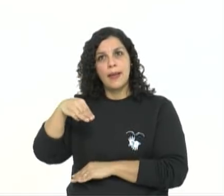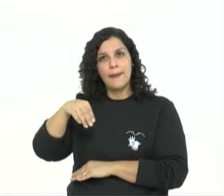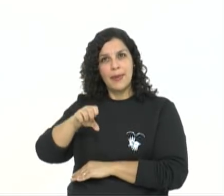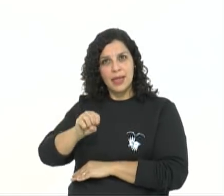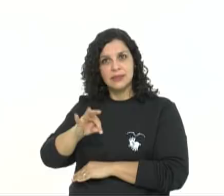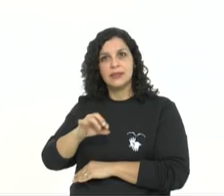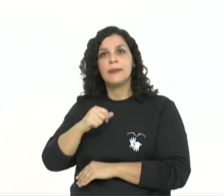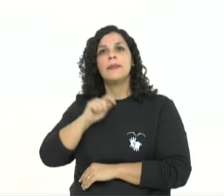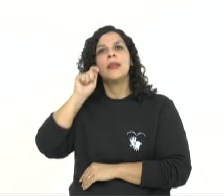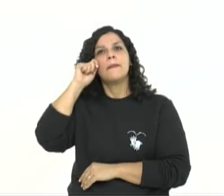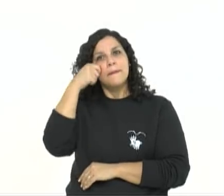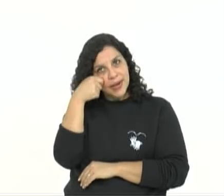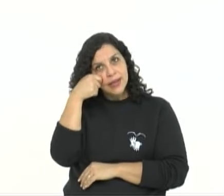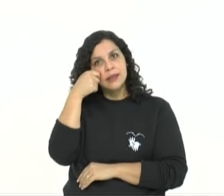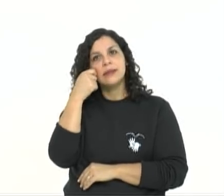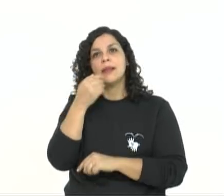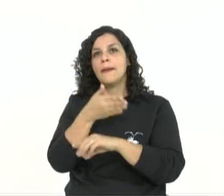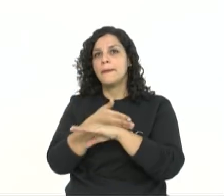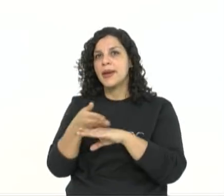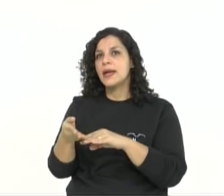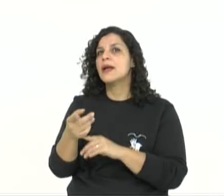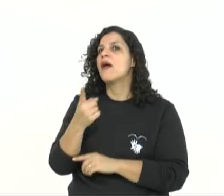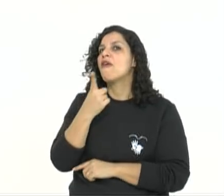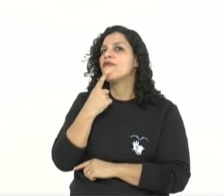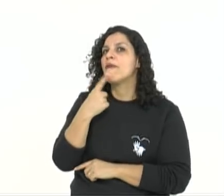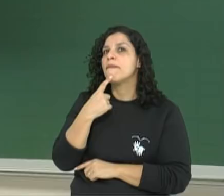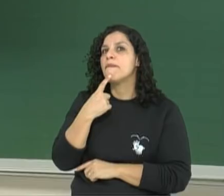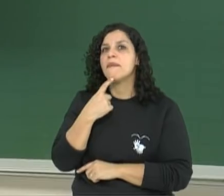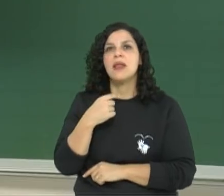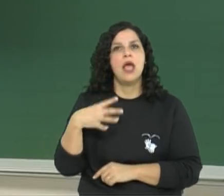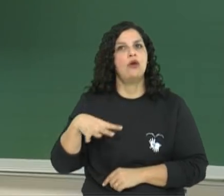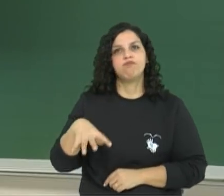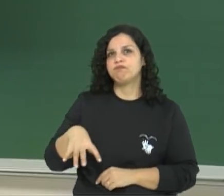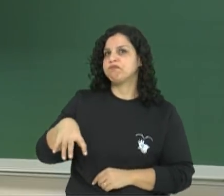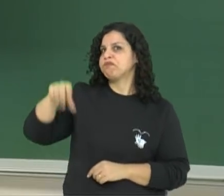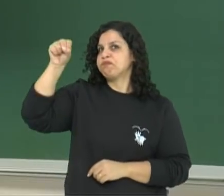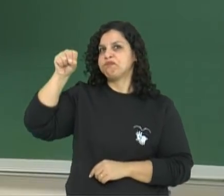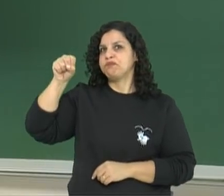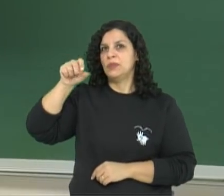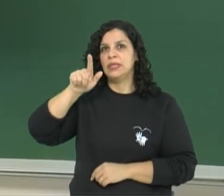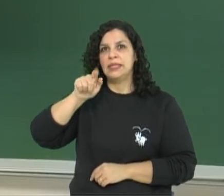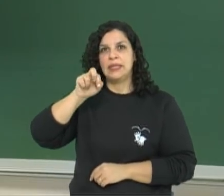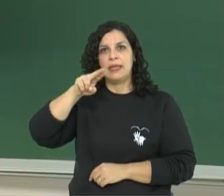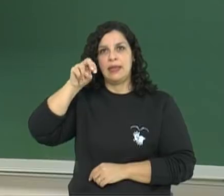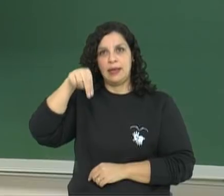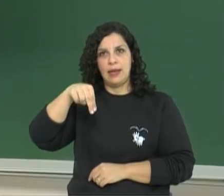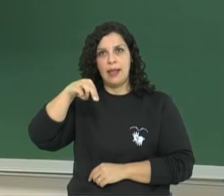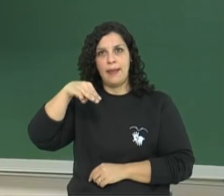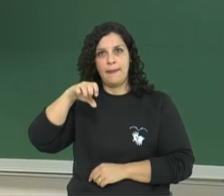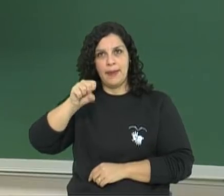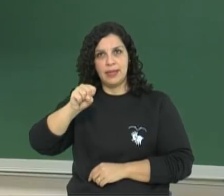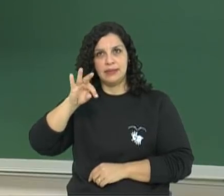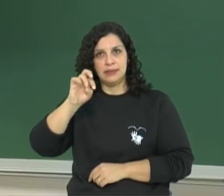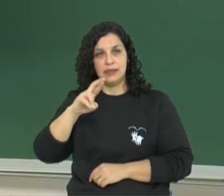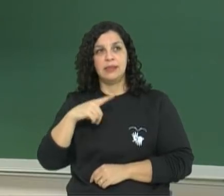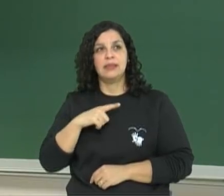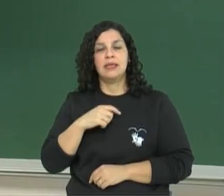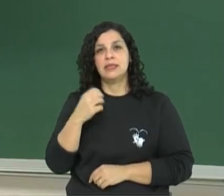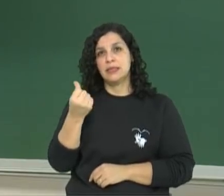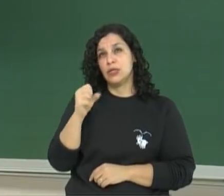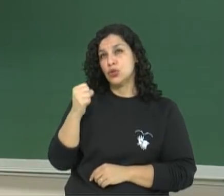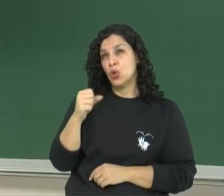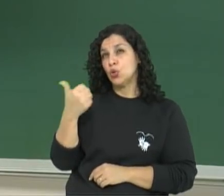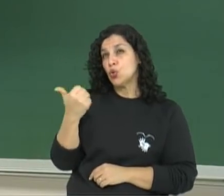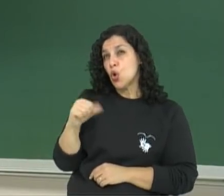branca e vermelha do grão-mestre. Então, nós vimos aqui, ó, são 3, 6,